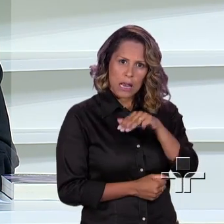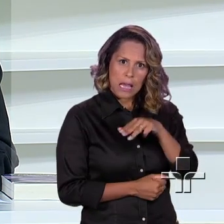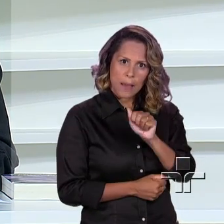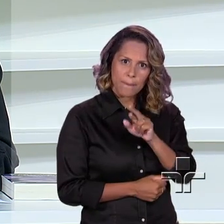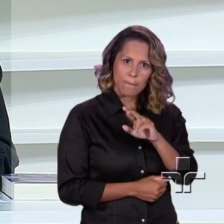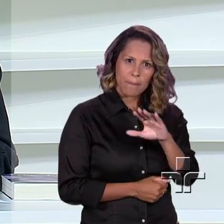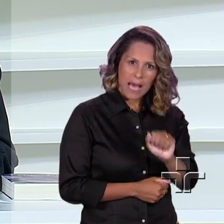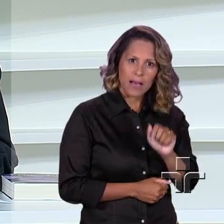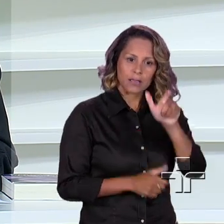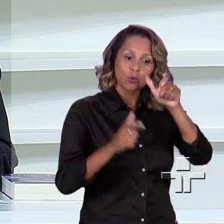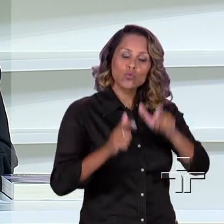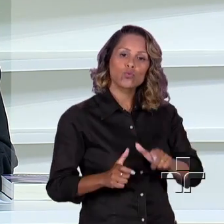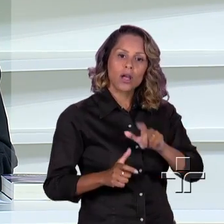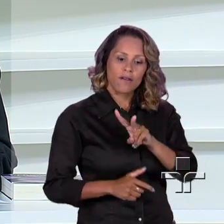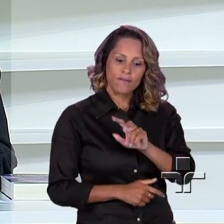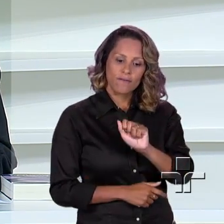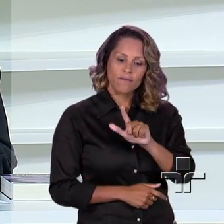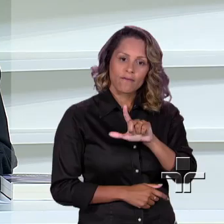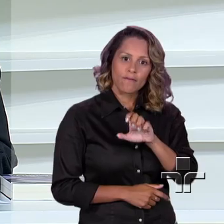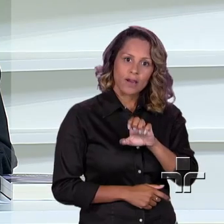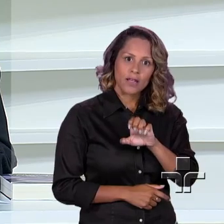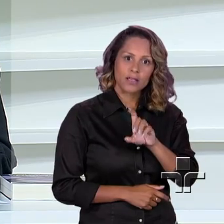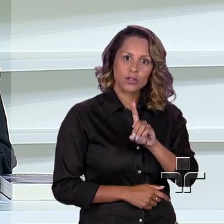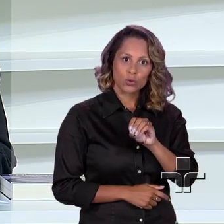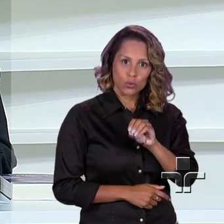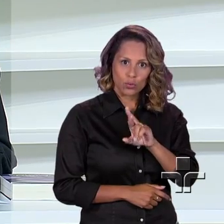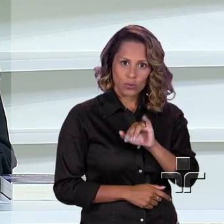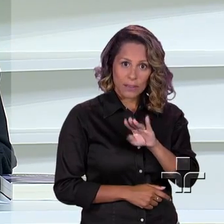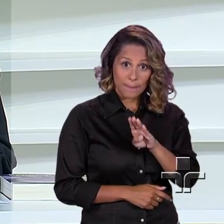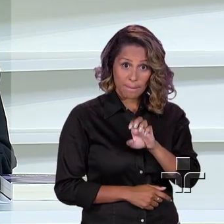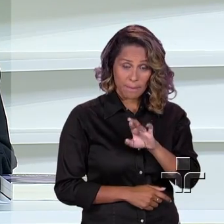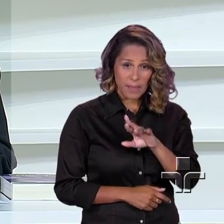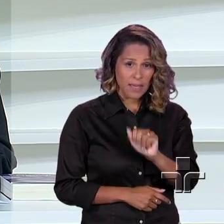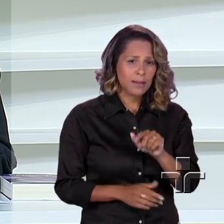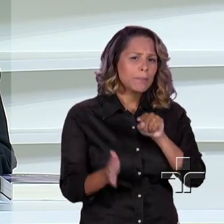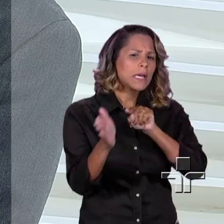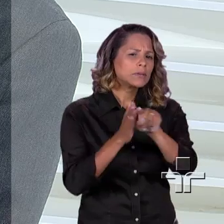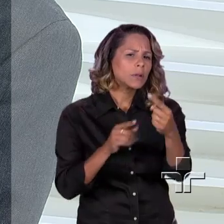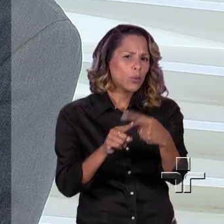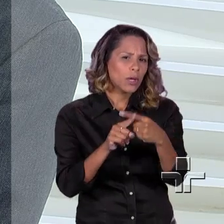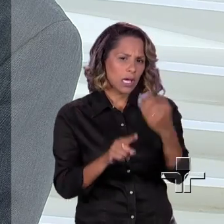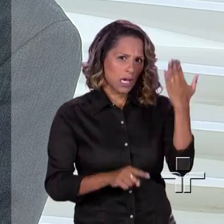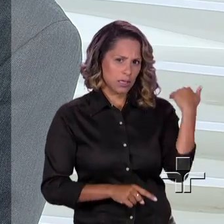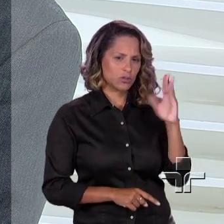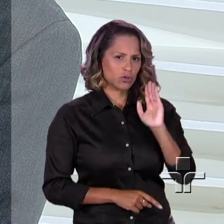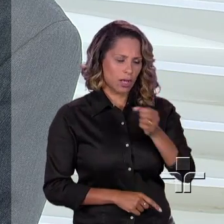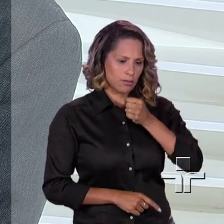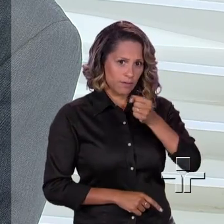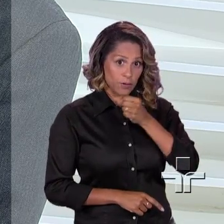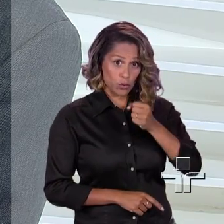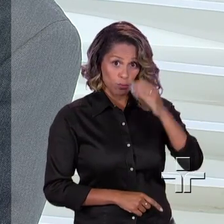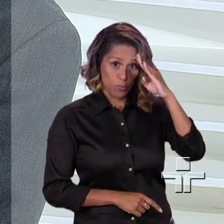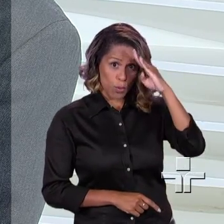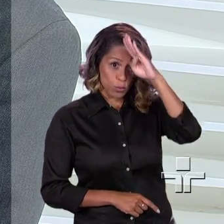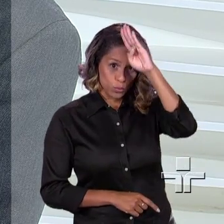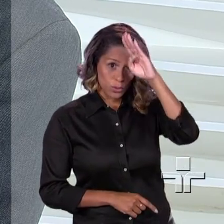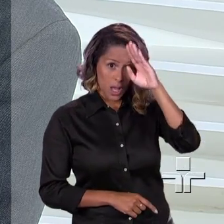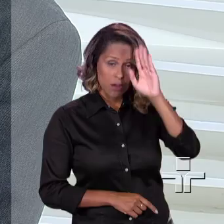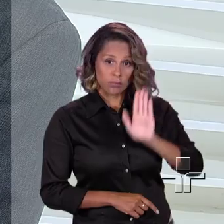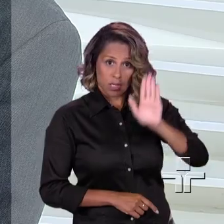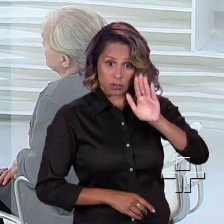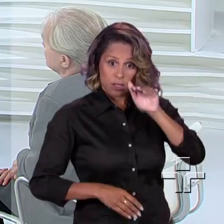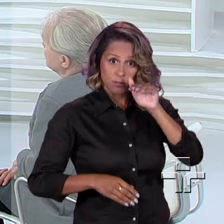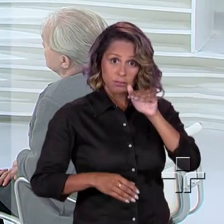nós entrevistamos no Roda Viva aqui o Jair Bolsonaro, né, candidato à presidência, e ele falou que a